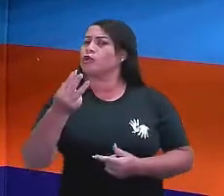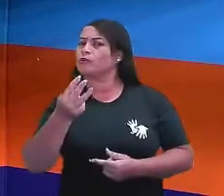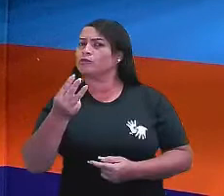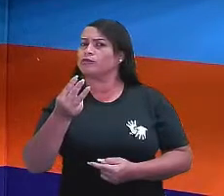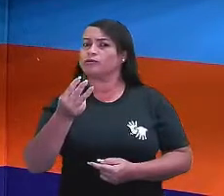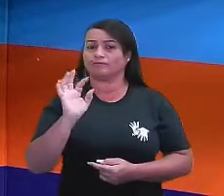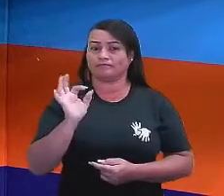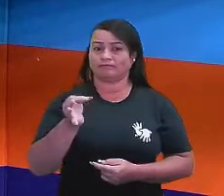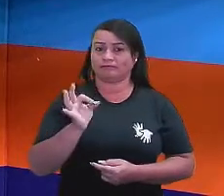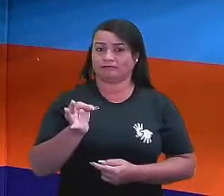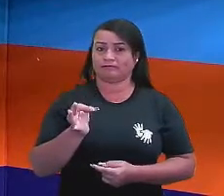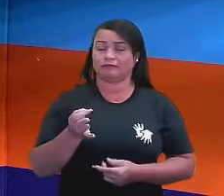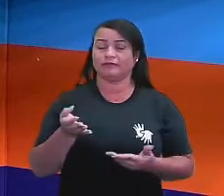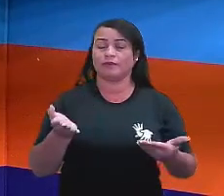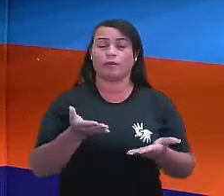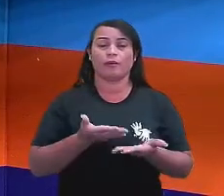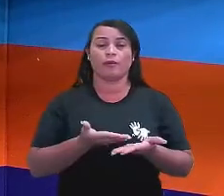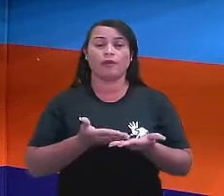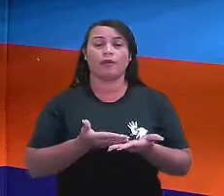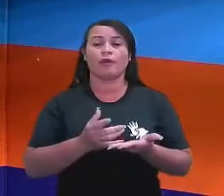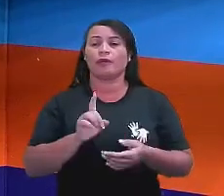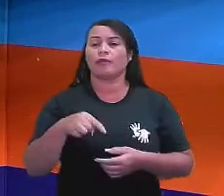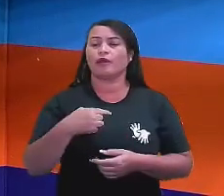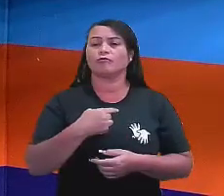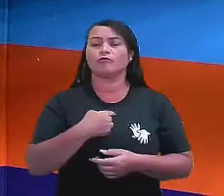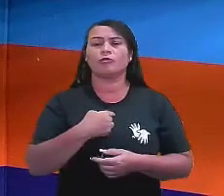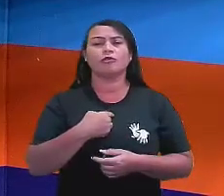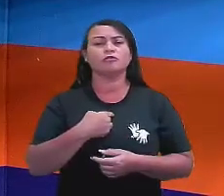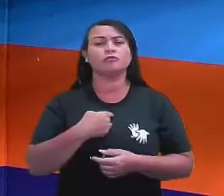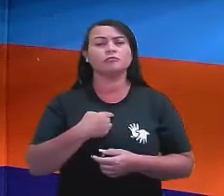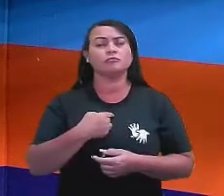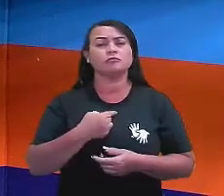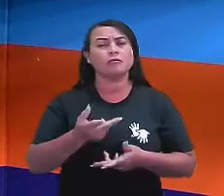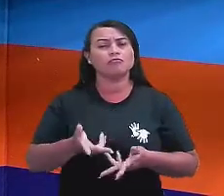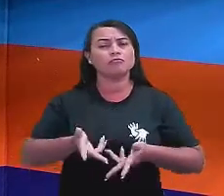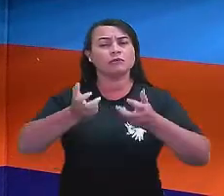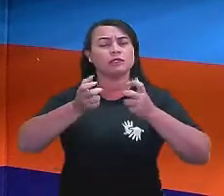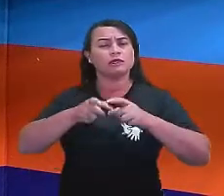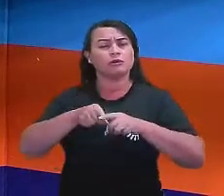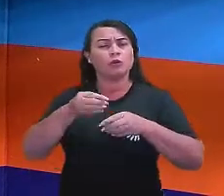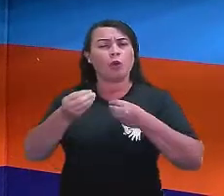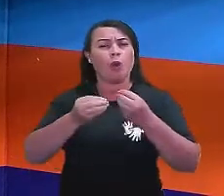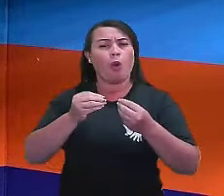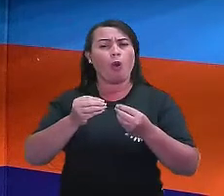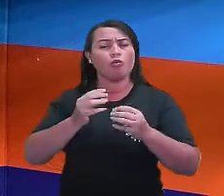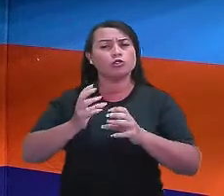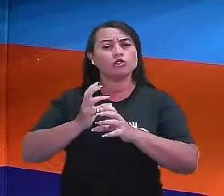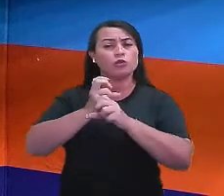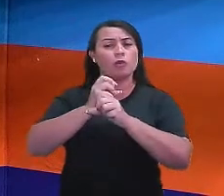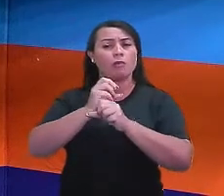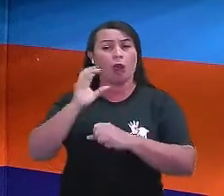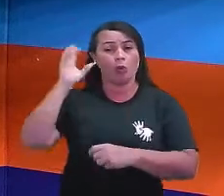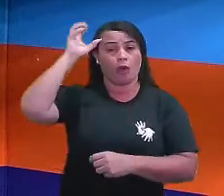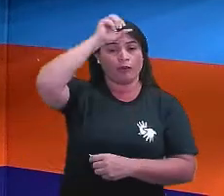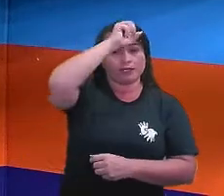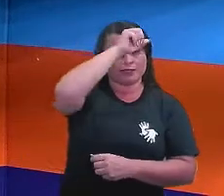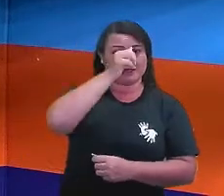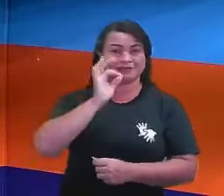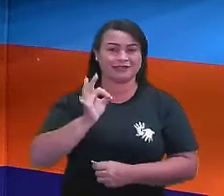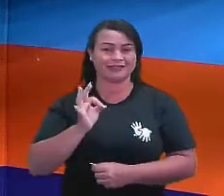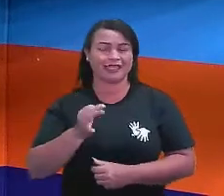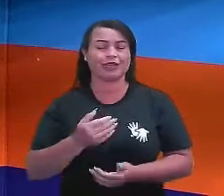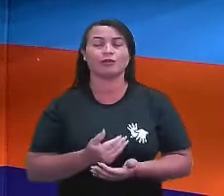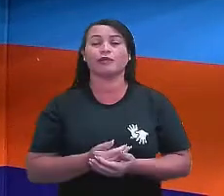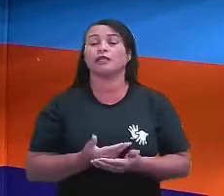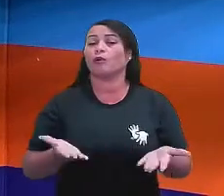certo? Então, essa aulinha da gente é para a gente fortalecer os nossos conhecimentos que vêm aqui ao longo do tempo, tá?